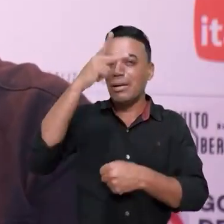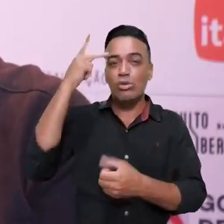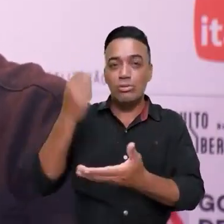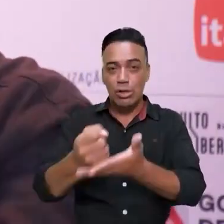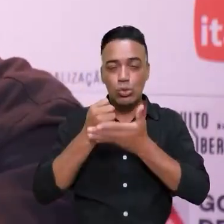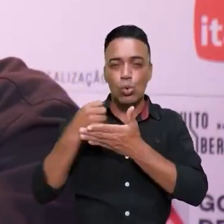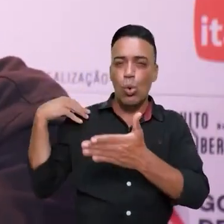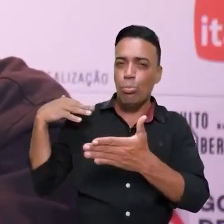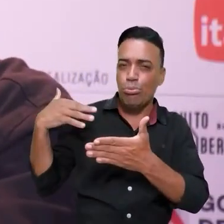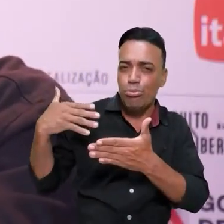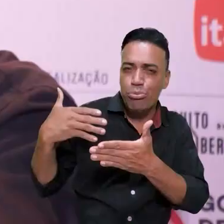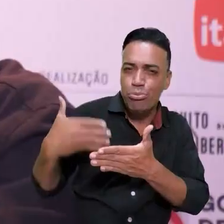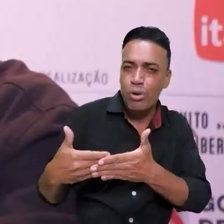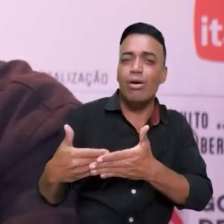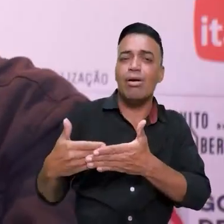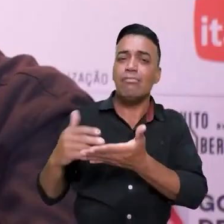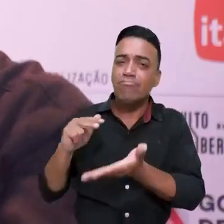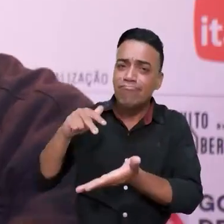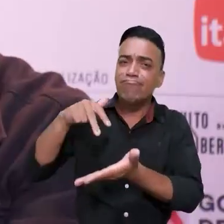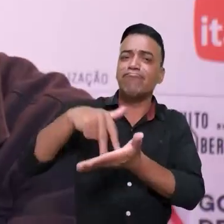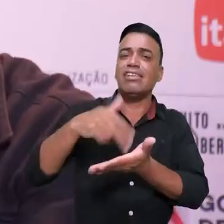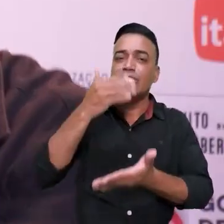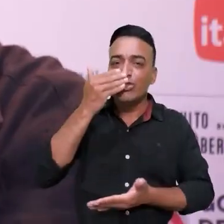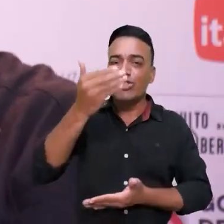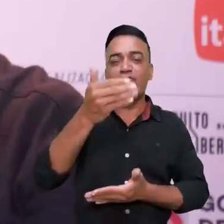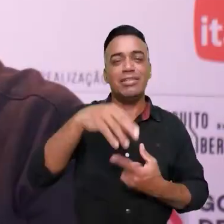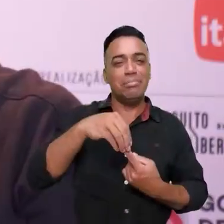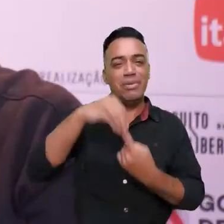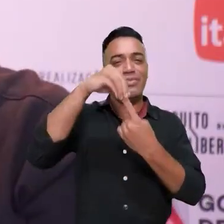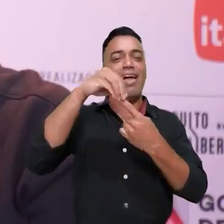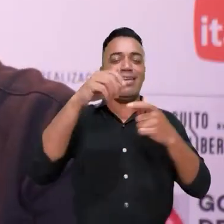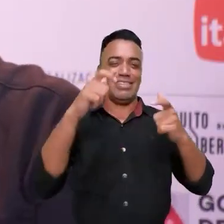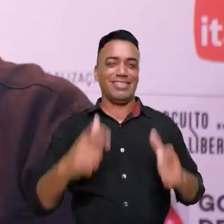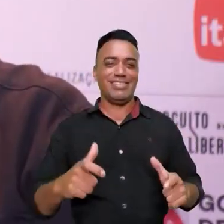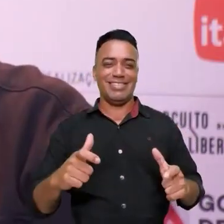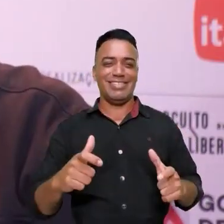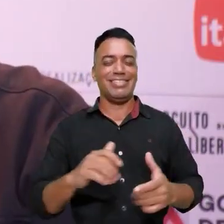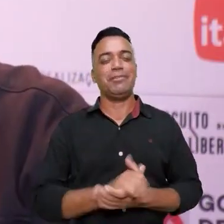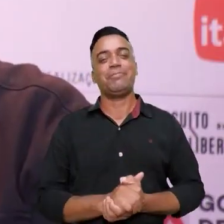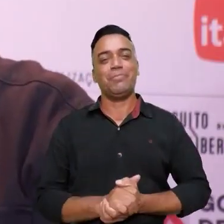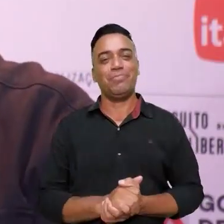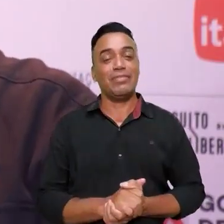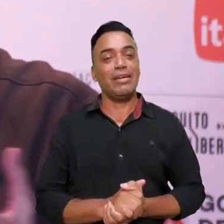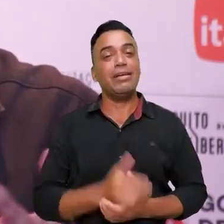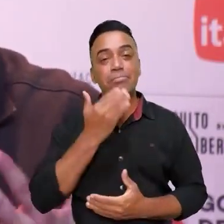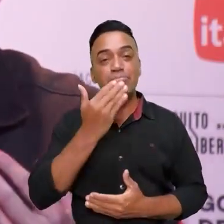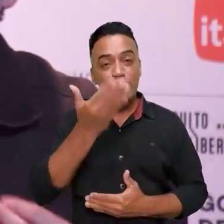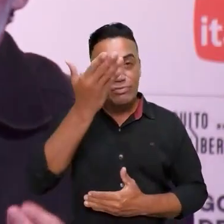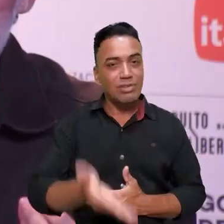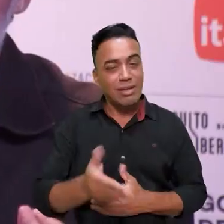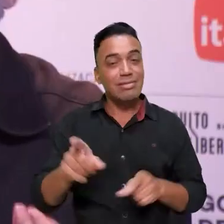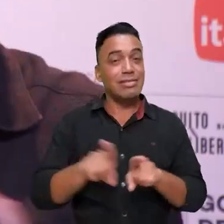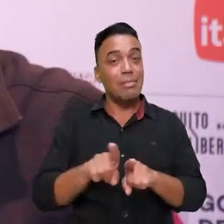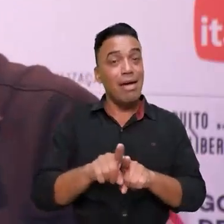ajudou muito nessa jornada a estar aqui, né, diante de vocês, no privilégio desse lugar. Pedir que vocês